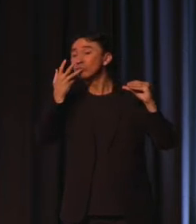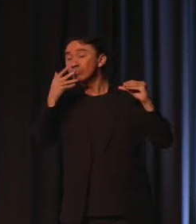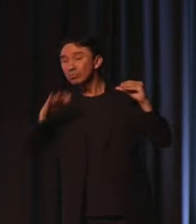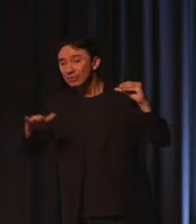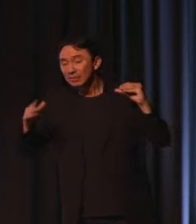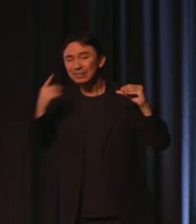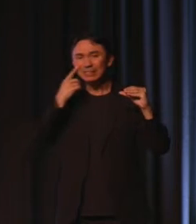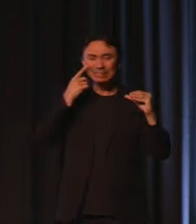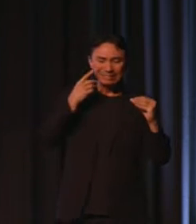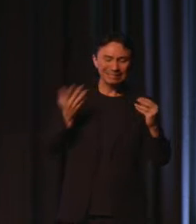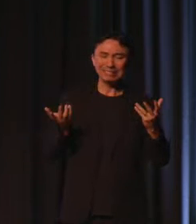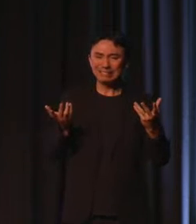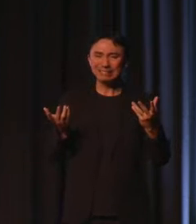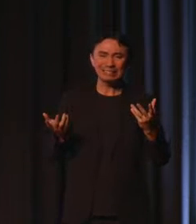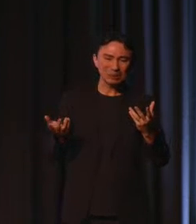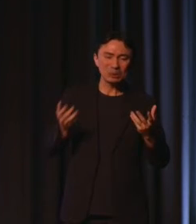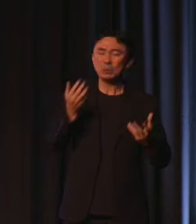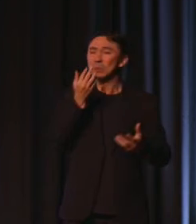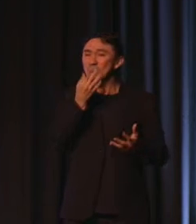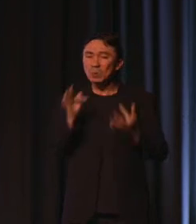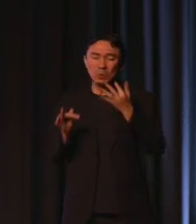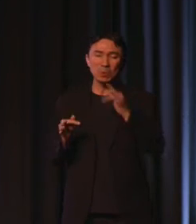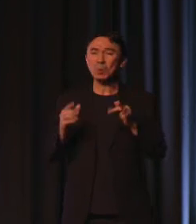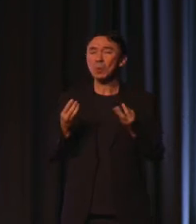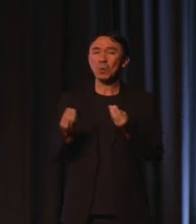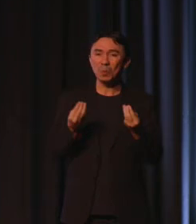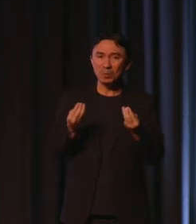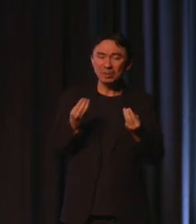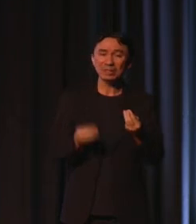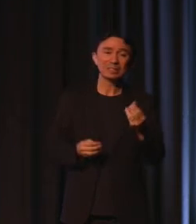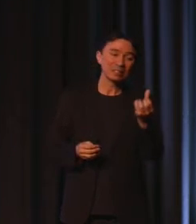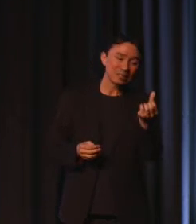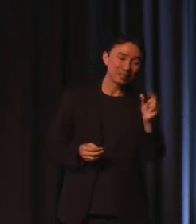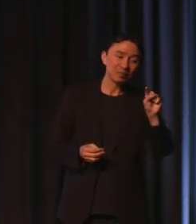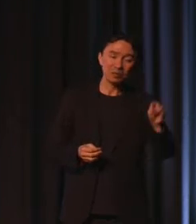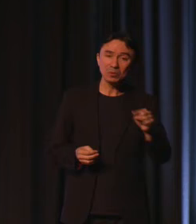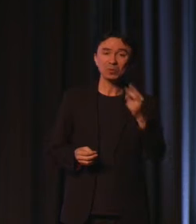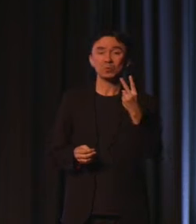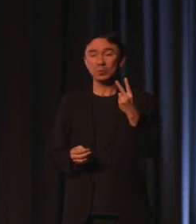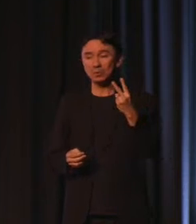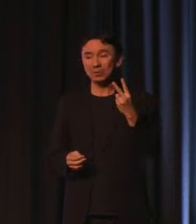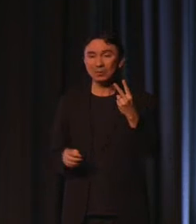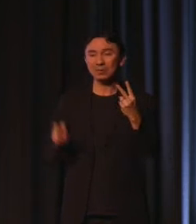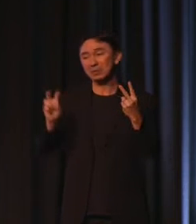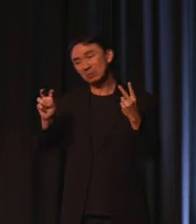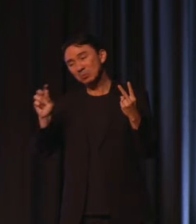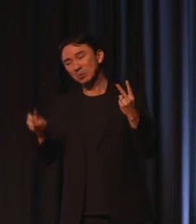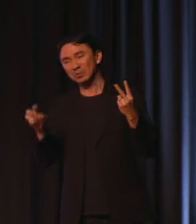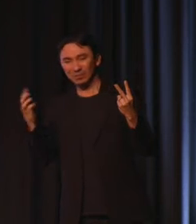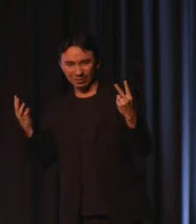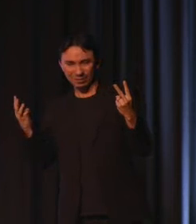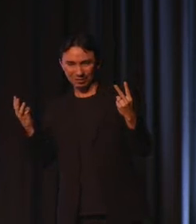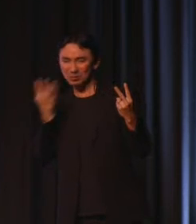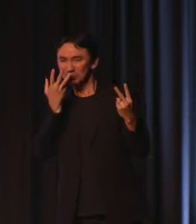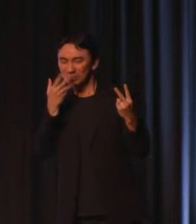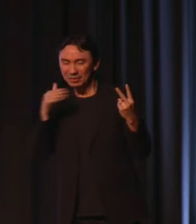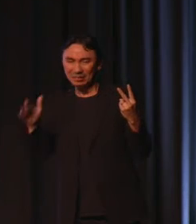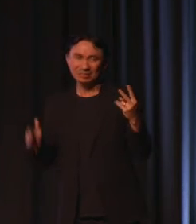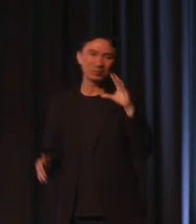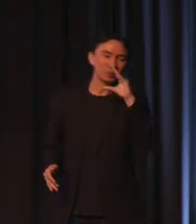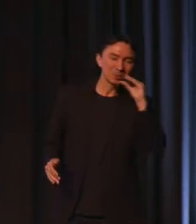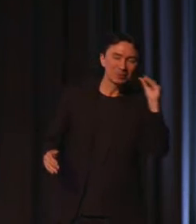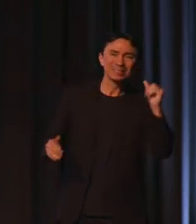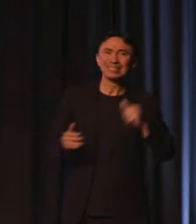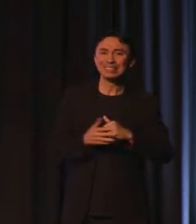da dor, né? Então, a gente vê que no adulto 6,2, infantil 5,3, e o quanto essa limitação ela